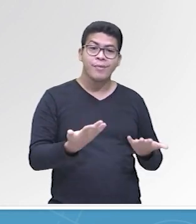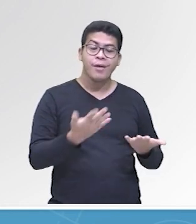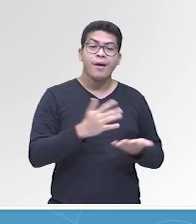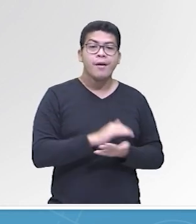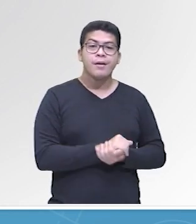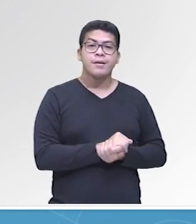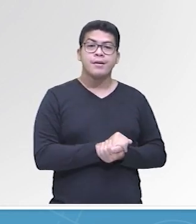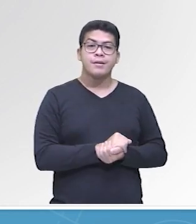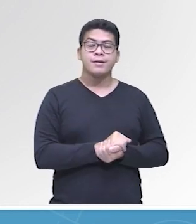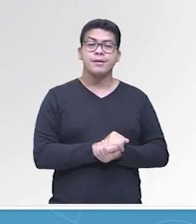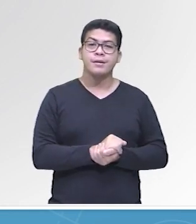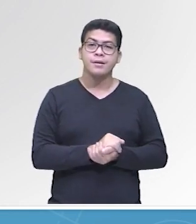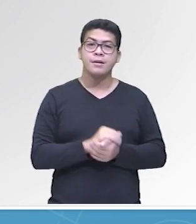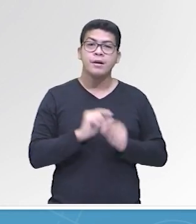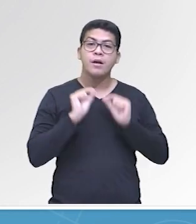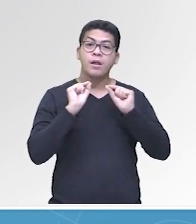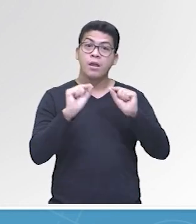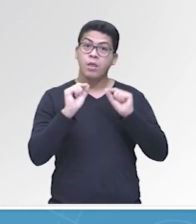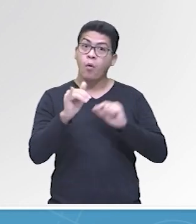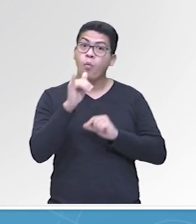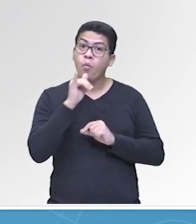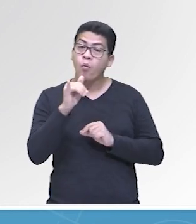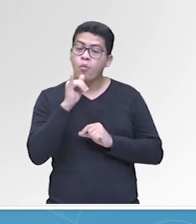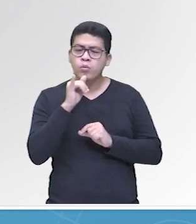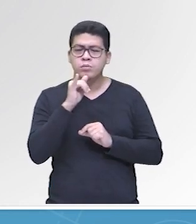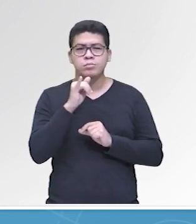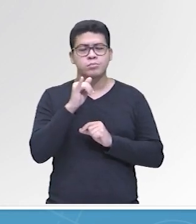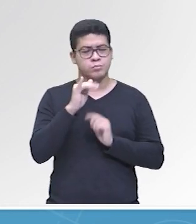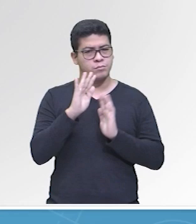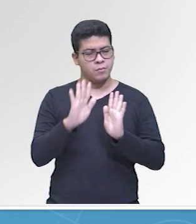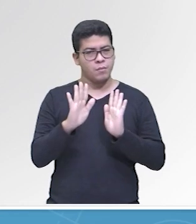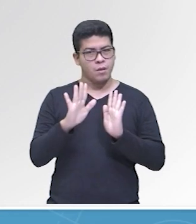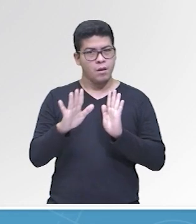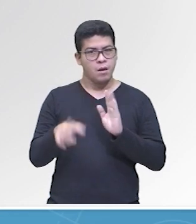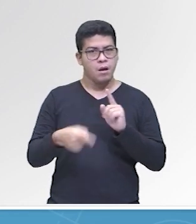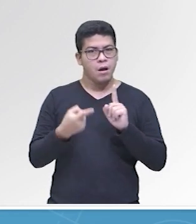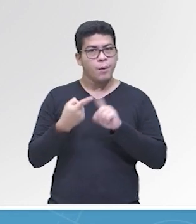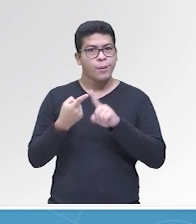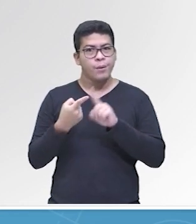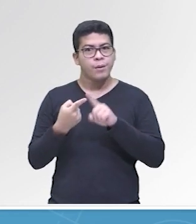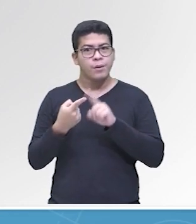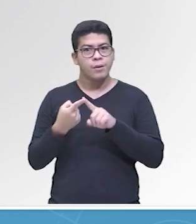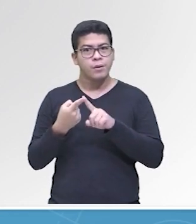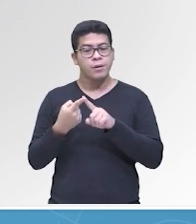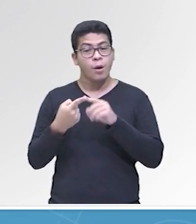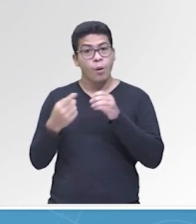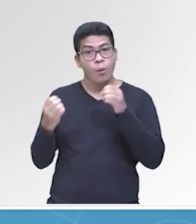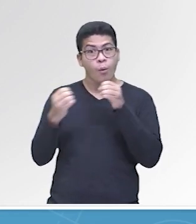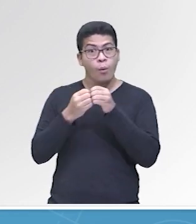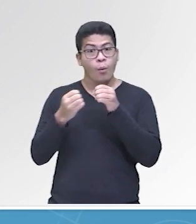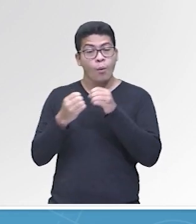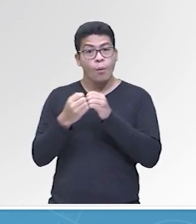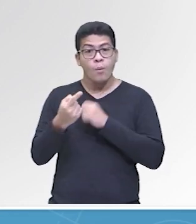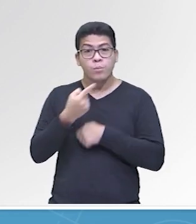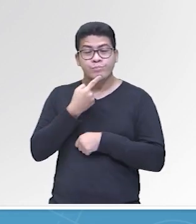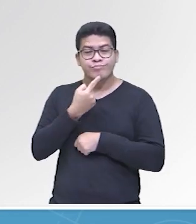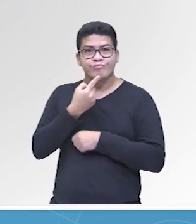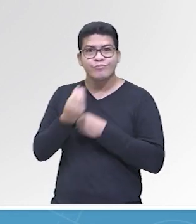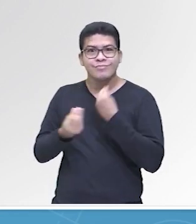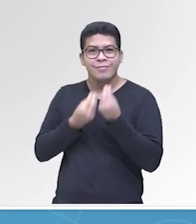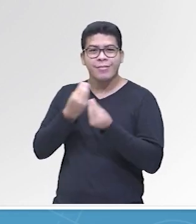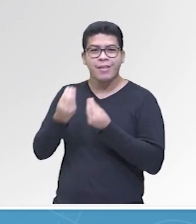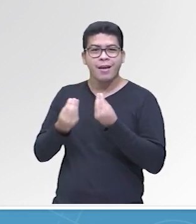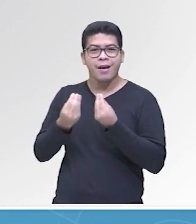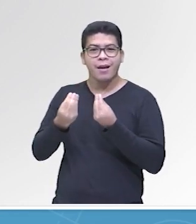aí, eu vou trazer para vocês alguns exemplos. Aqui a gente tem as células mais próximas do que nós imaginamos. O nosso primeiro